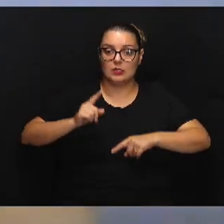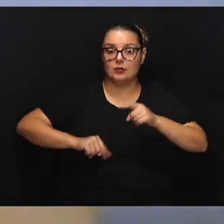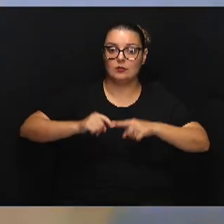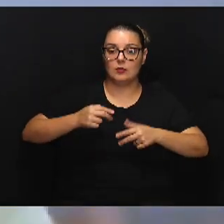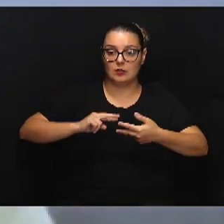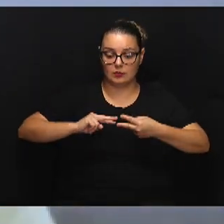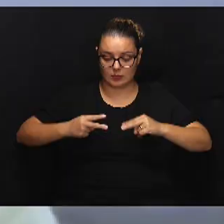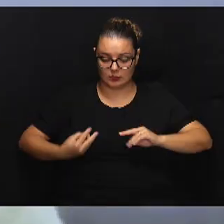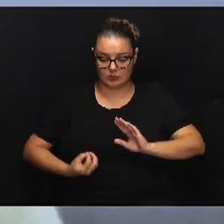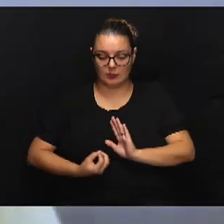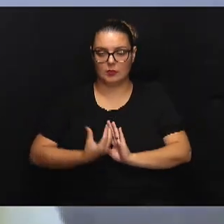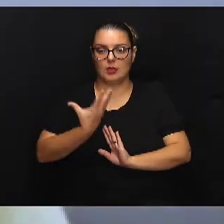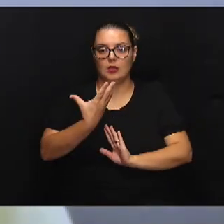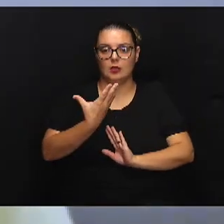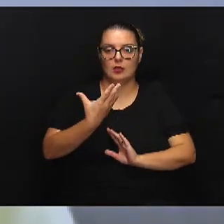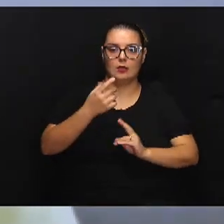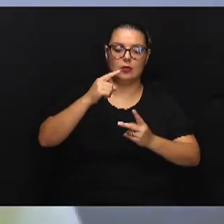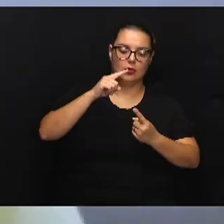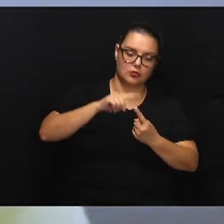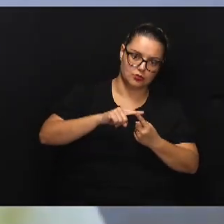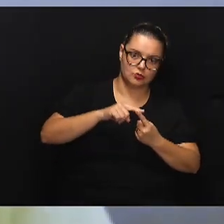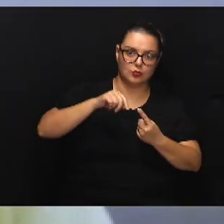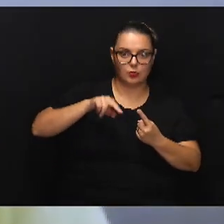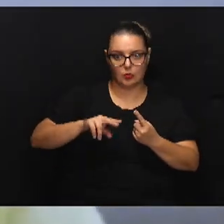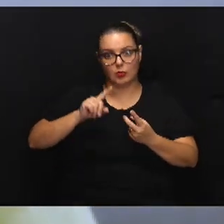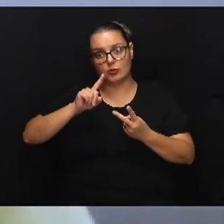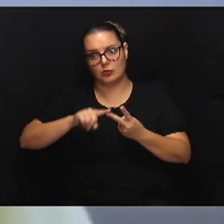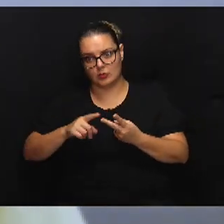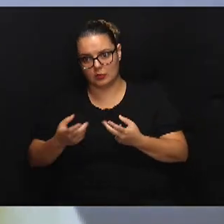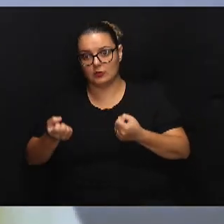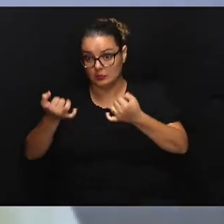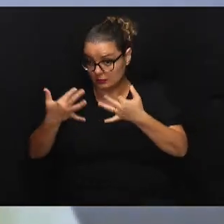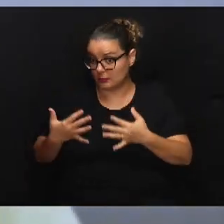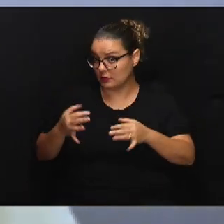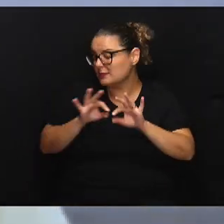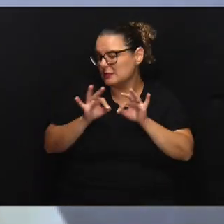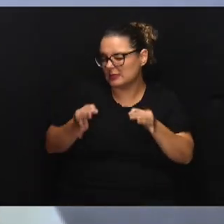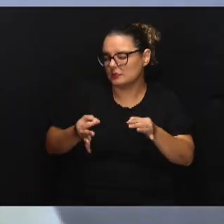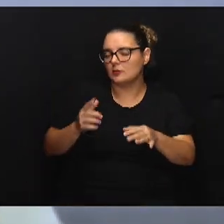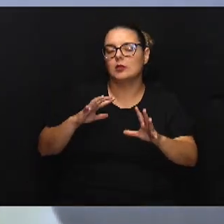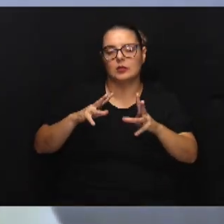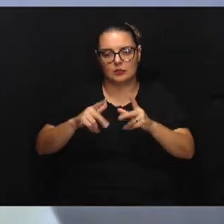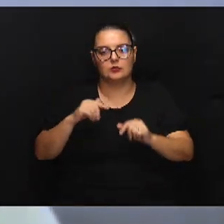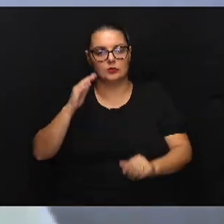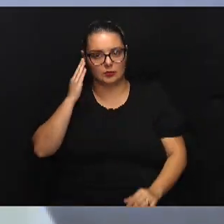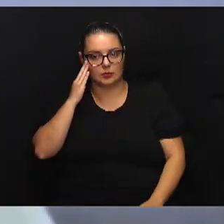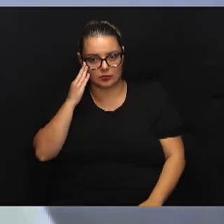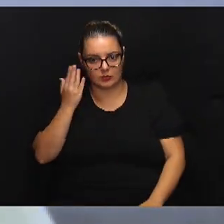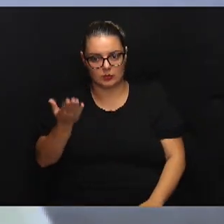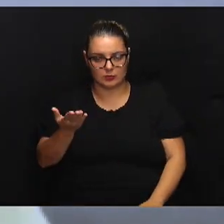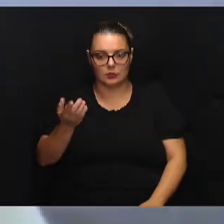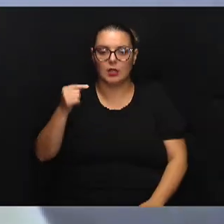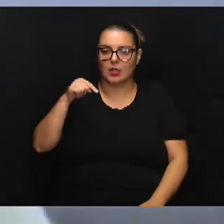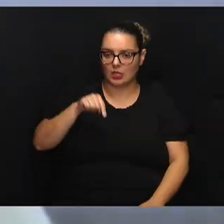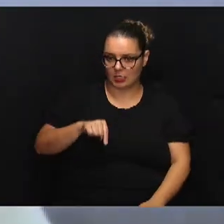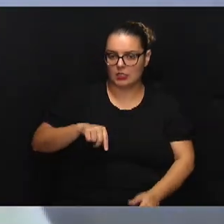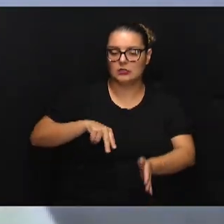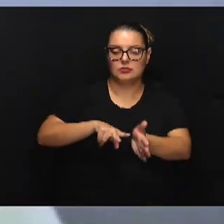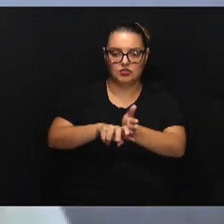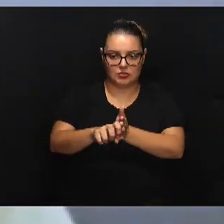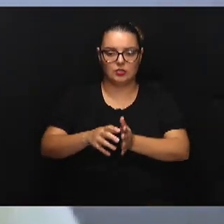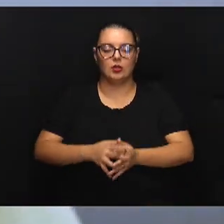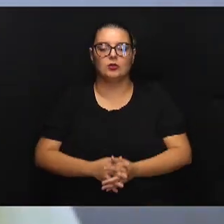se constituir do pai ou da mãe. Estou explicando de uma forma bem simples, para que todos entendam este